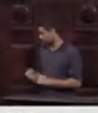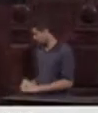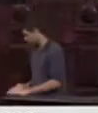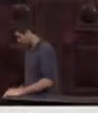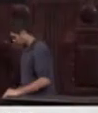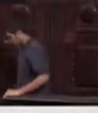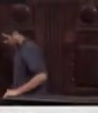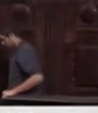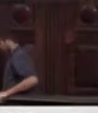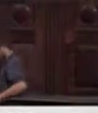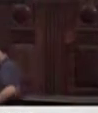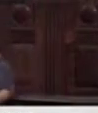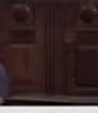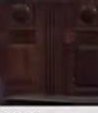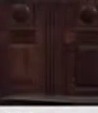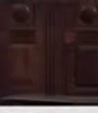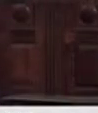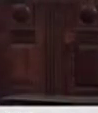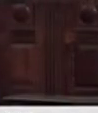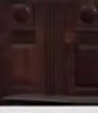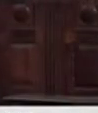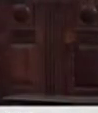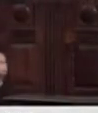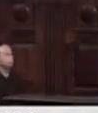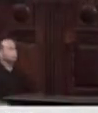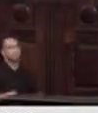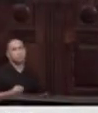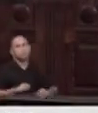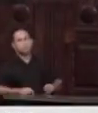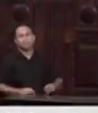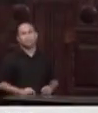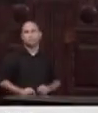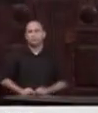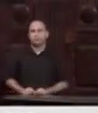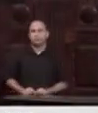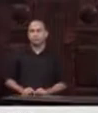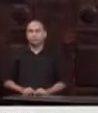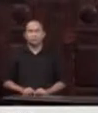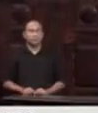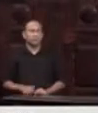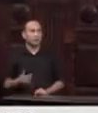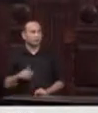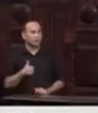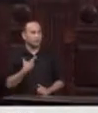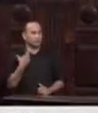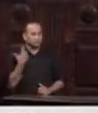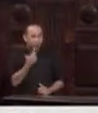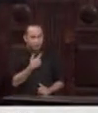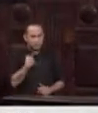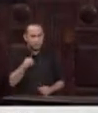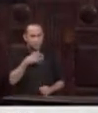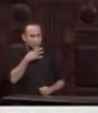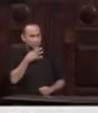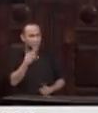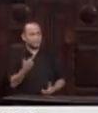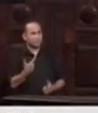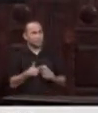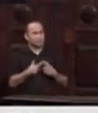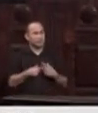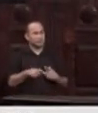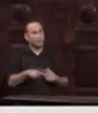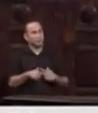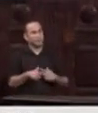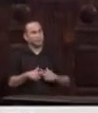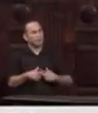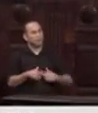credibilidade da população e ter meios e mecanismos para trabalhar. Isso eles não têm e nós temos que reconhecer. Esse governo não